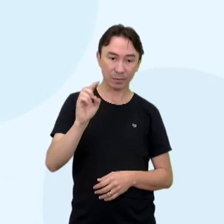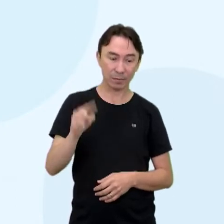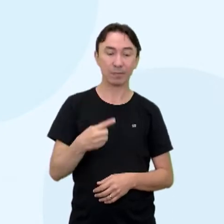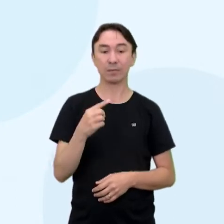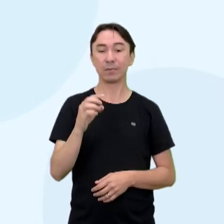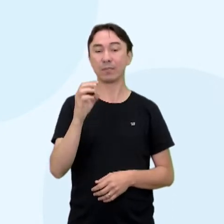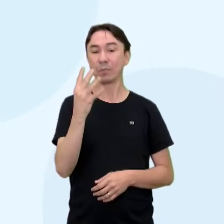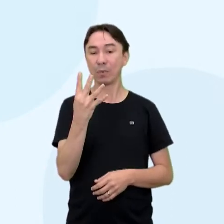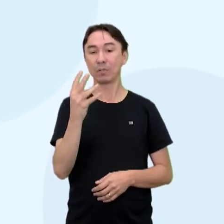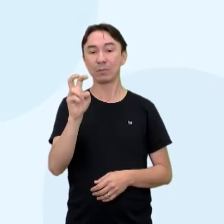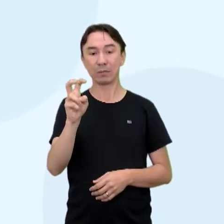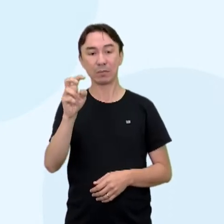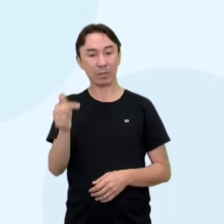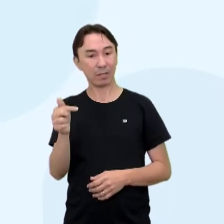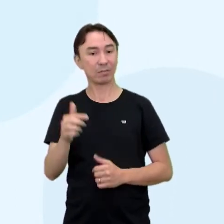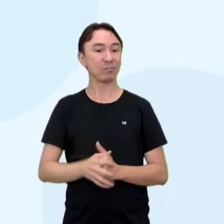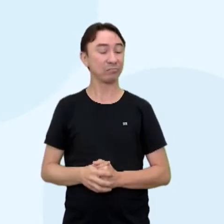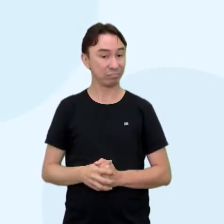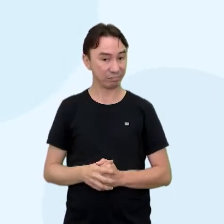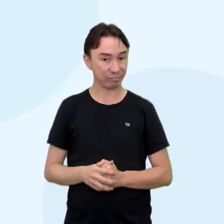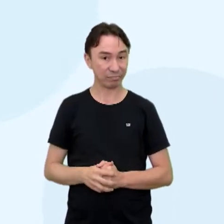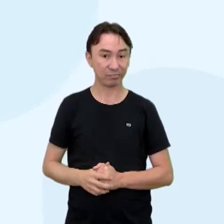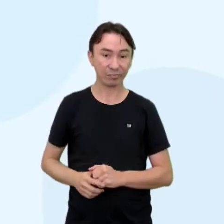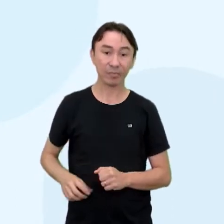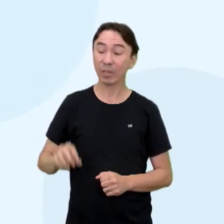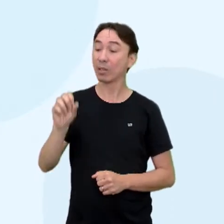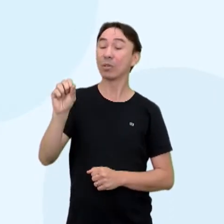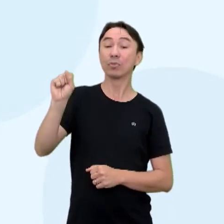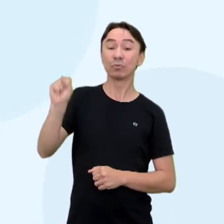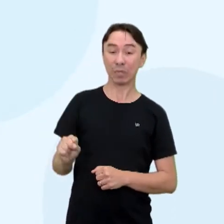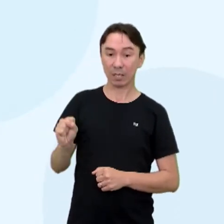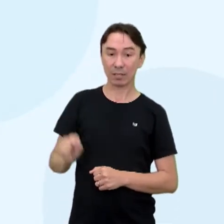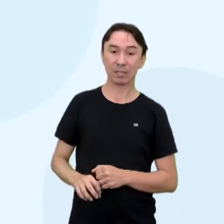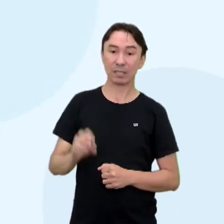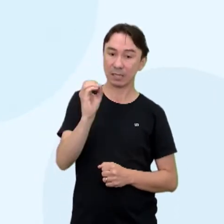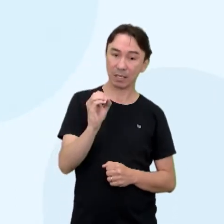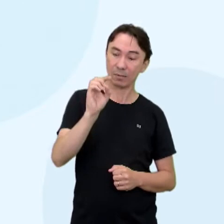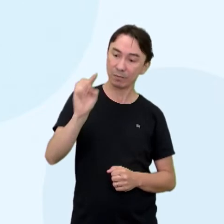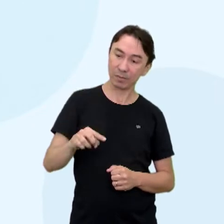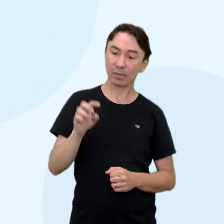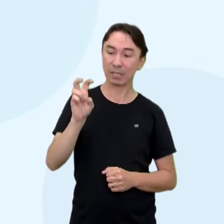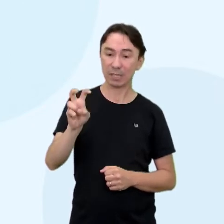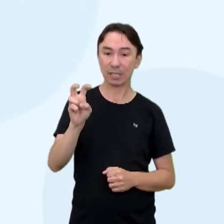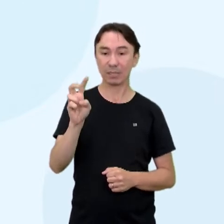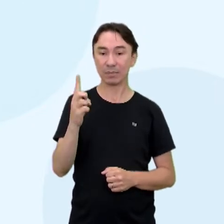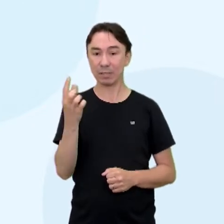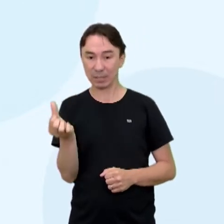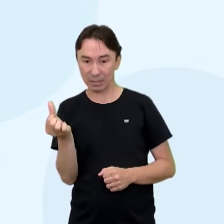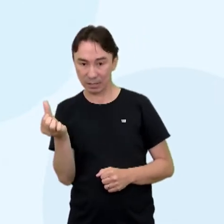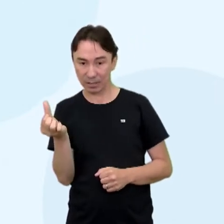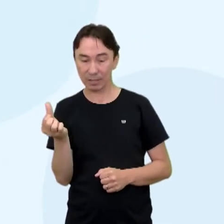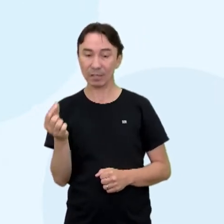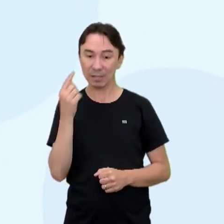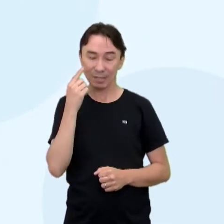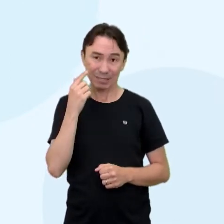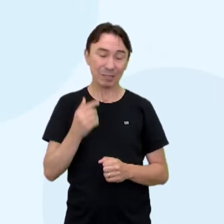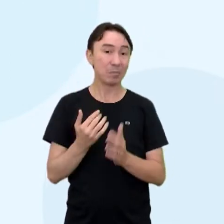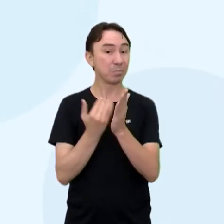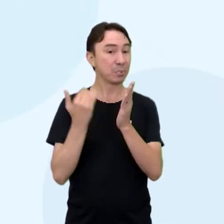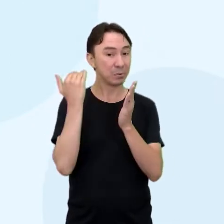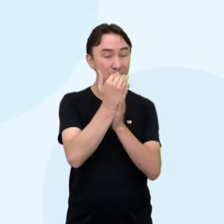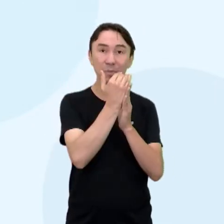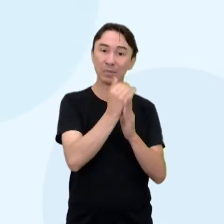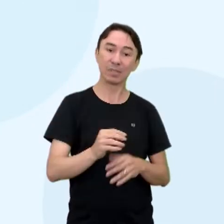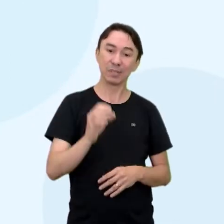2020. O Sudeste de 0,516 foi para 0,517. Nós estamos falando aí